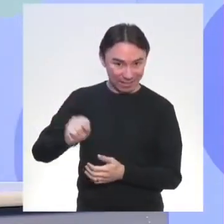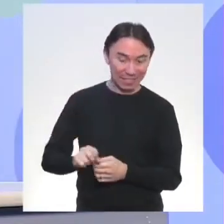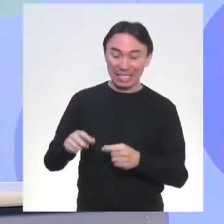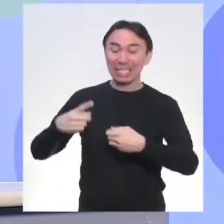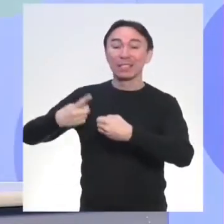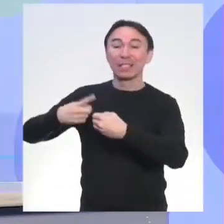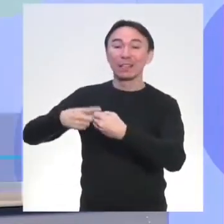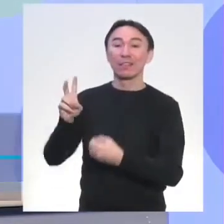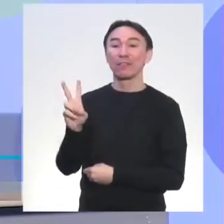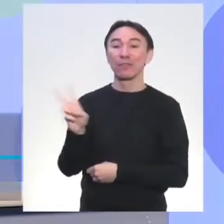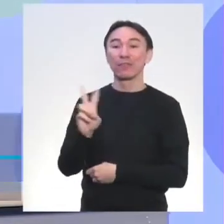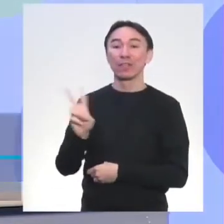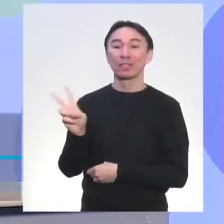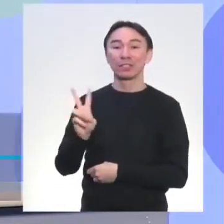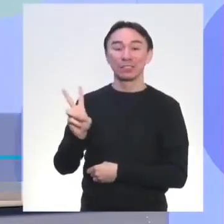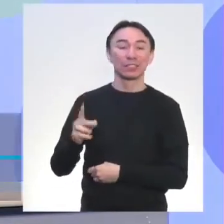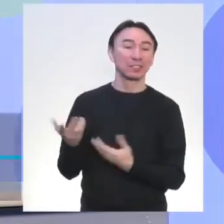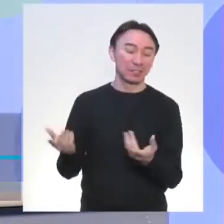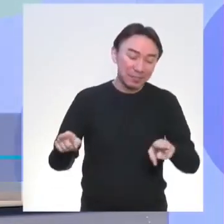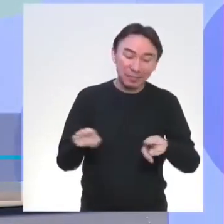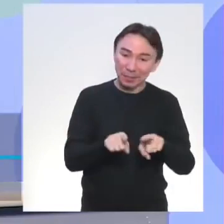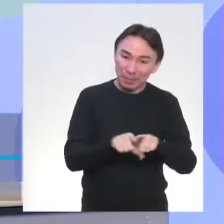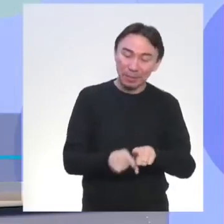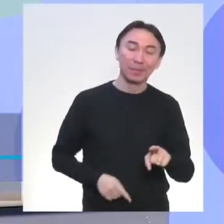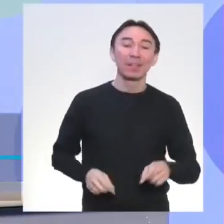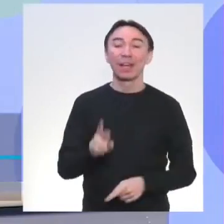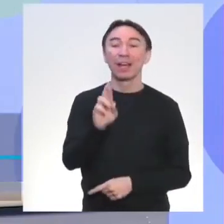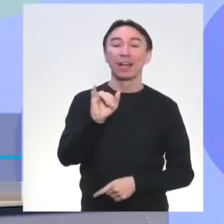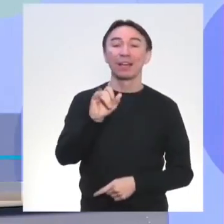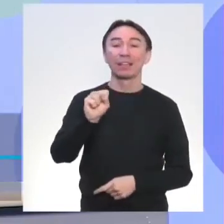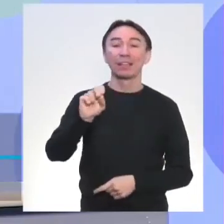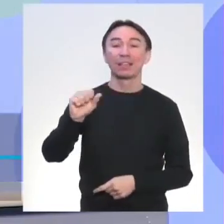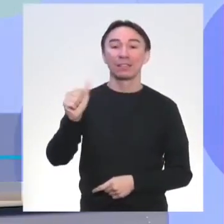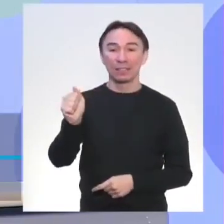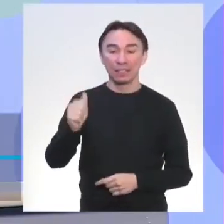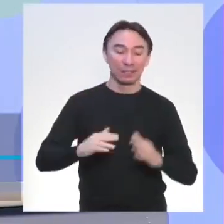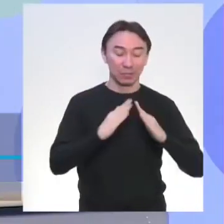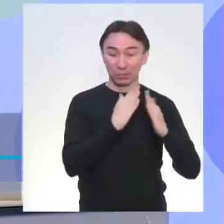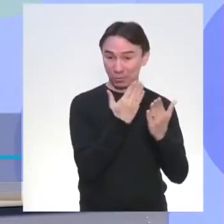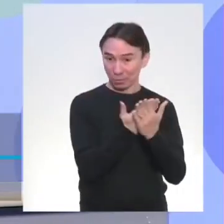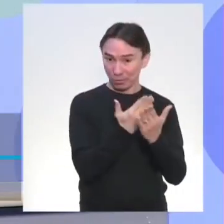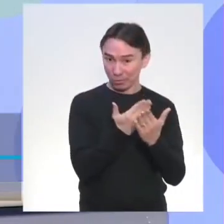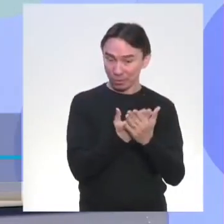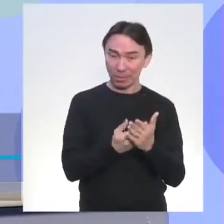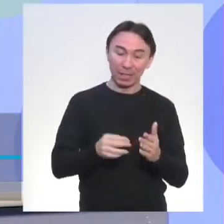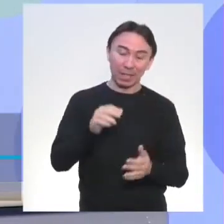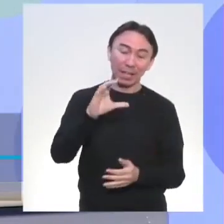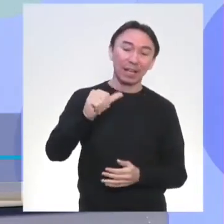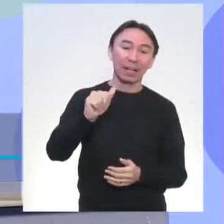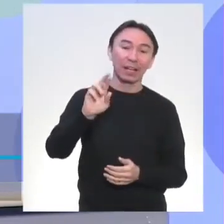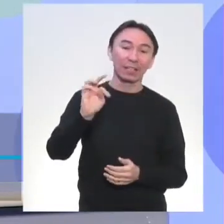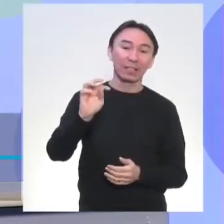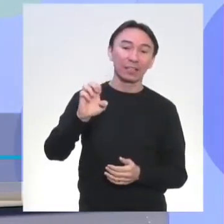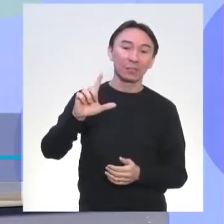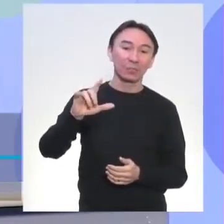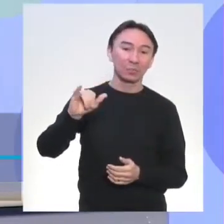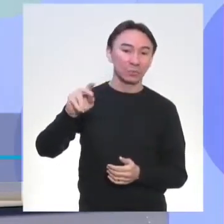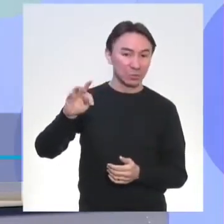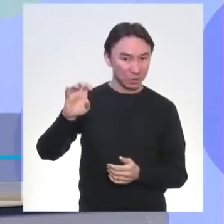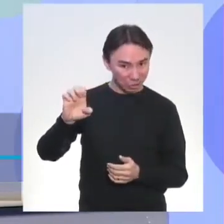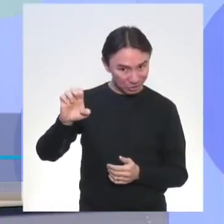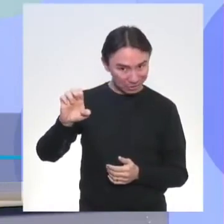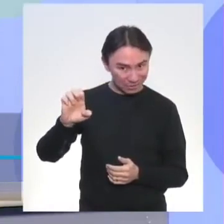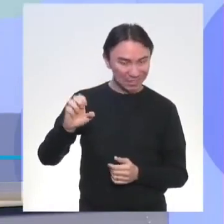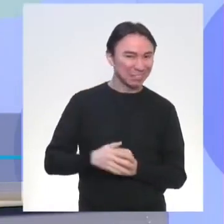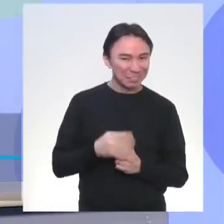e também a aluna Raíssa, da escola José Aparecido Castellucci, no bairro dos Aleixos. Bom dia para vocês